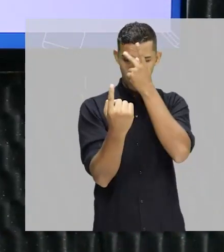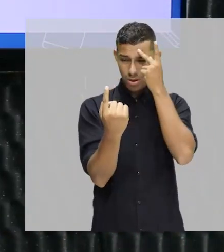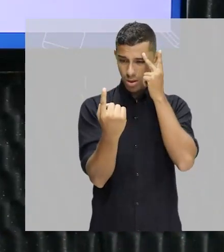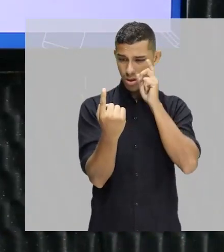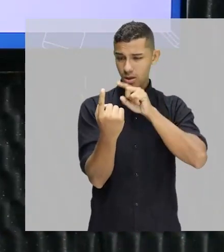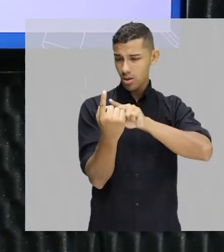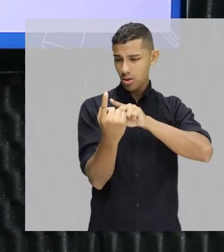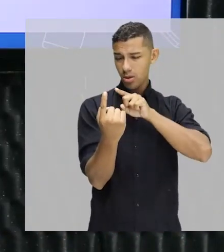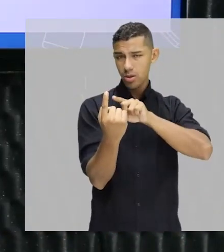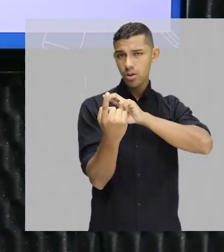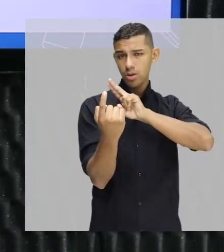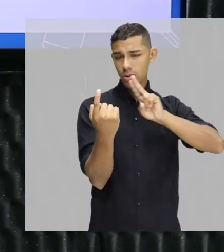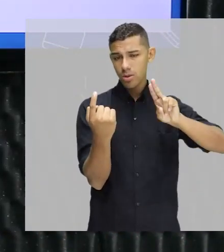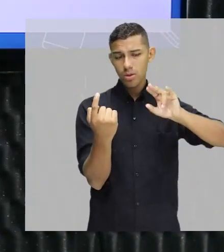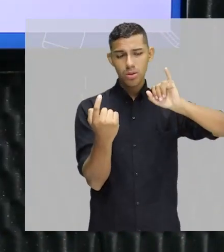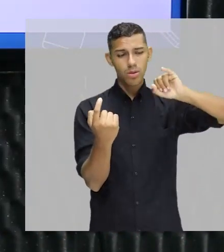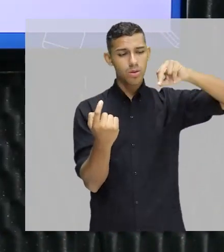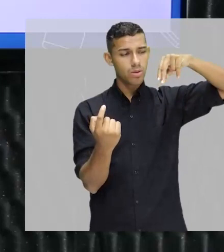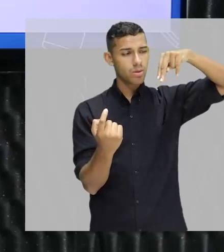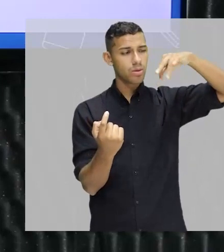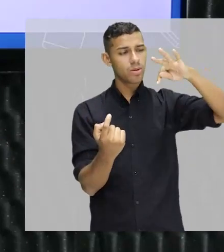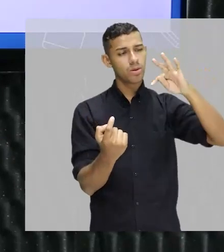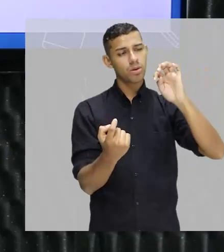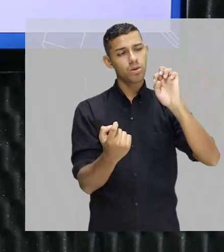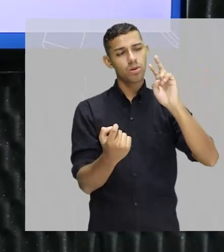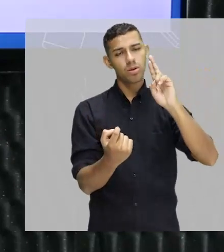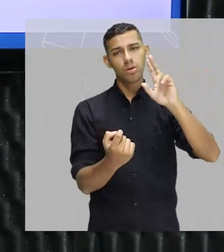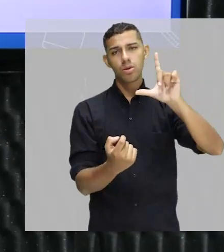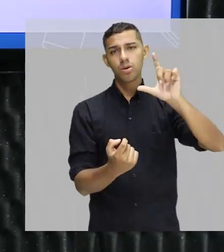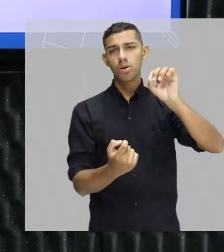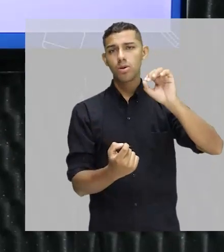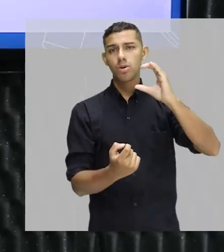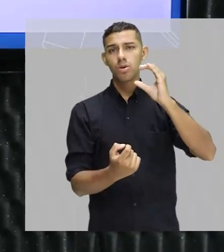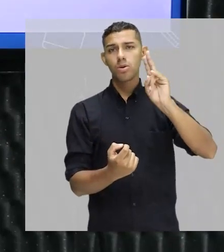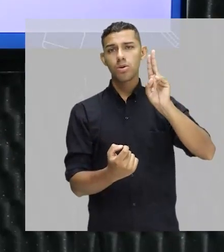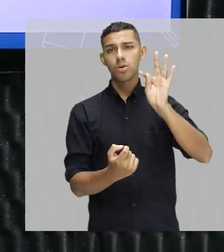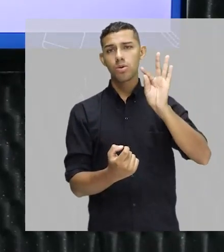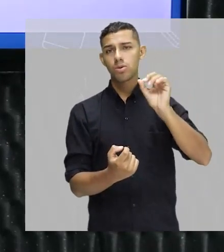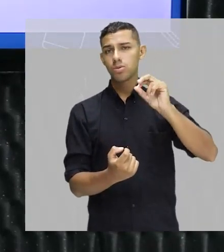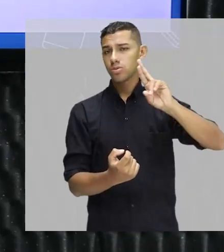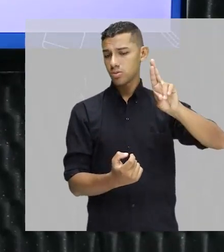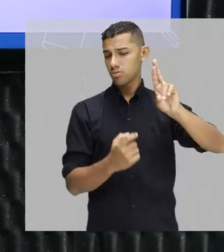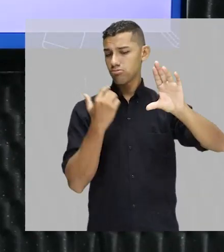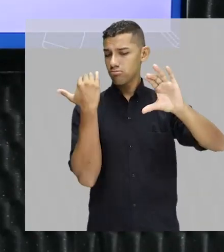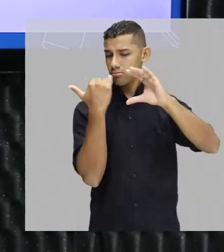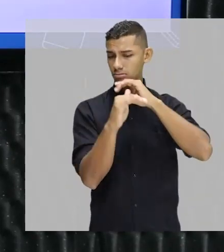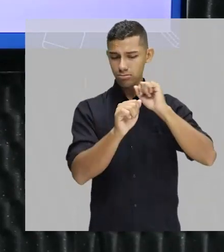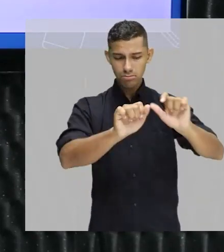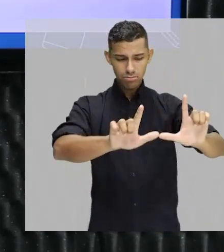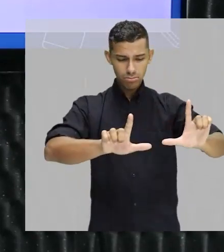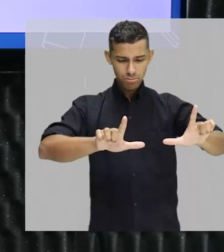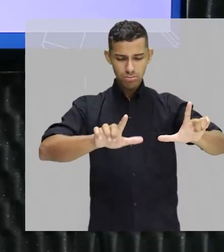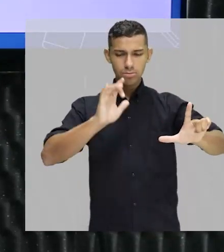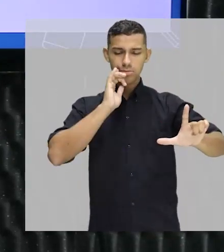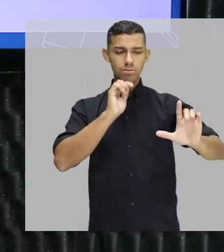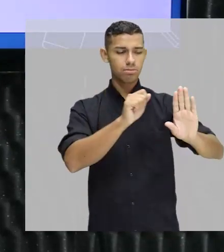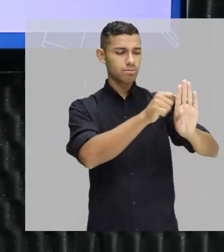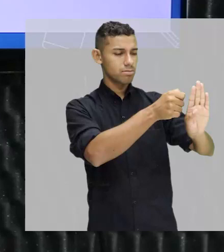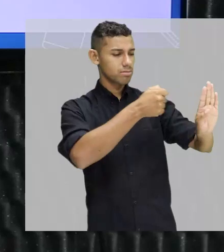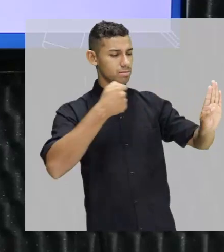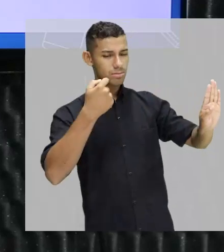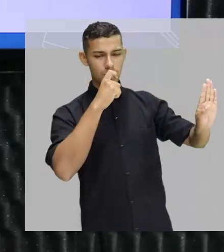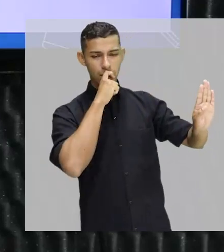na intenção de, sobre eles, obter algum efeito, seja no bilhetinho deixado na porta da geladeira, seja